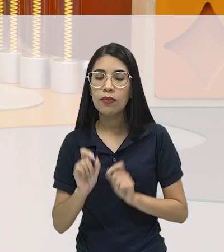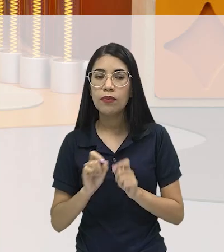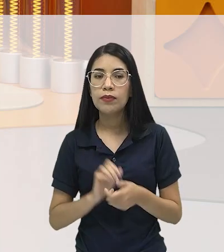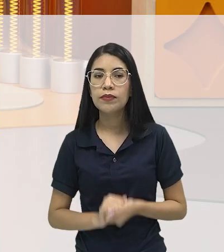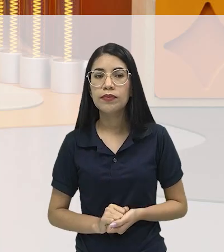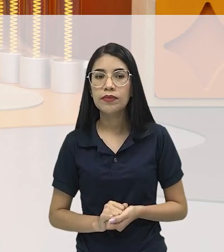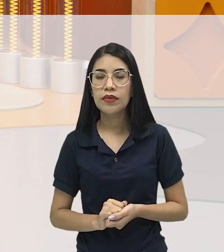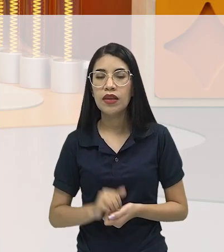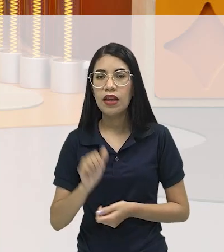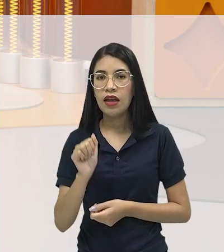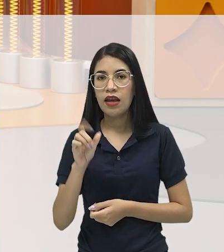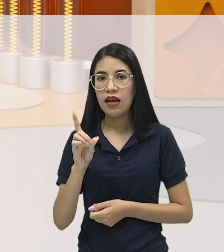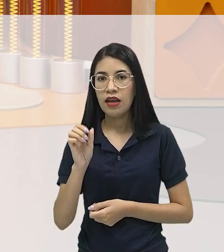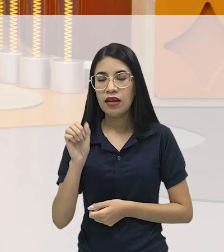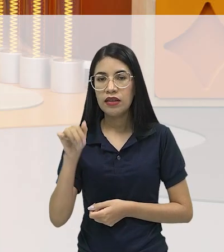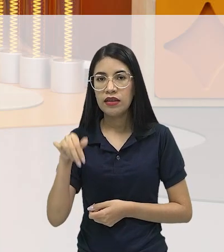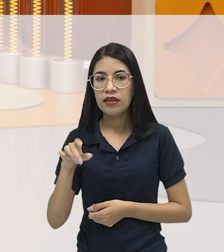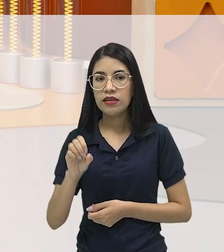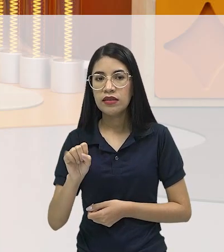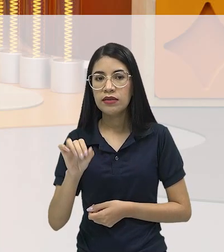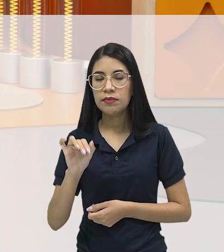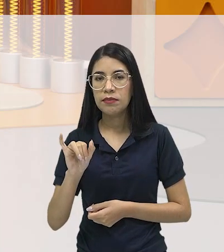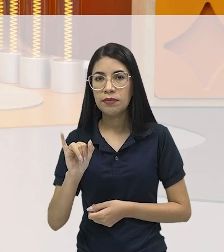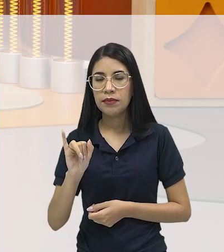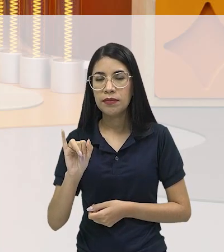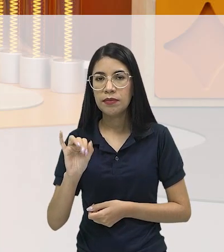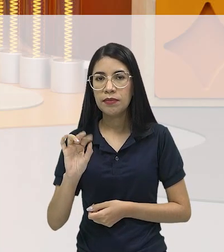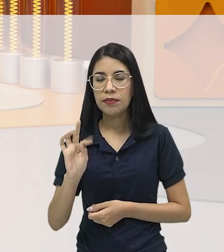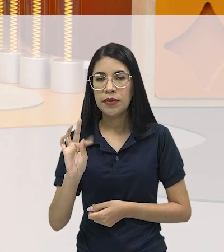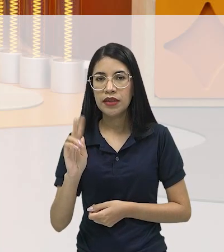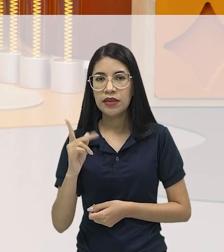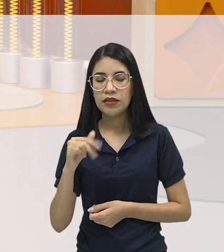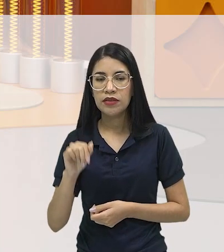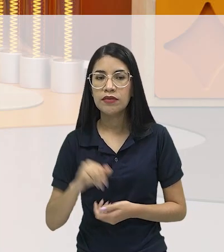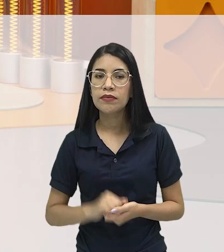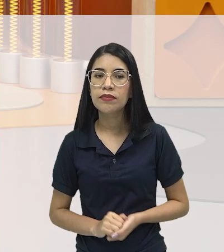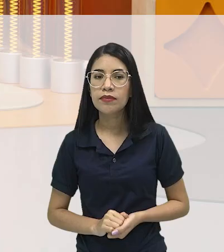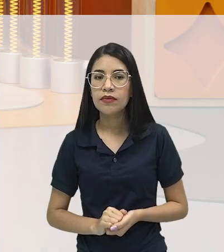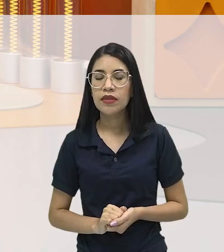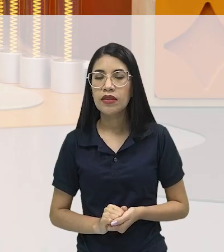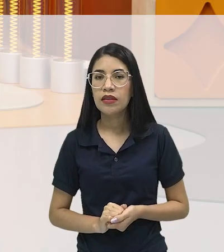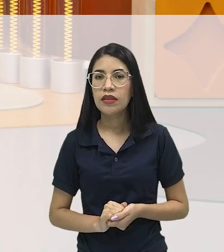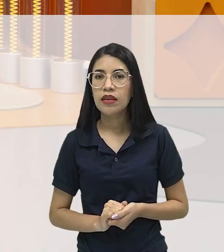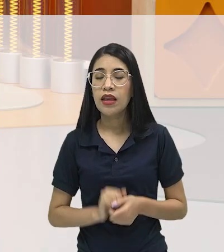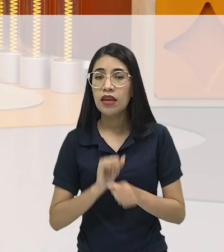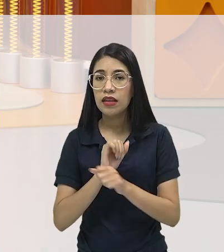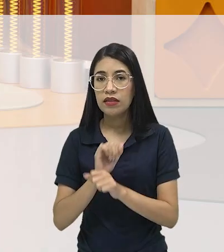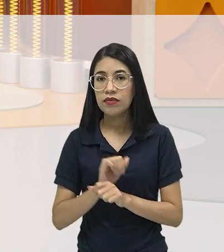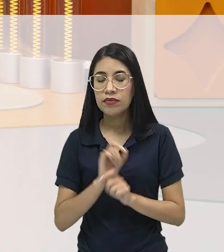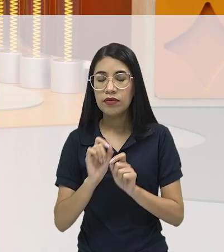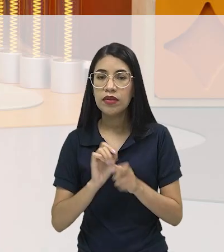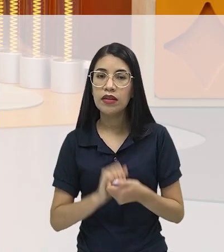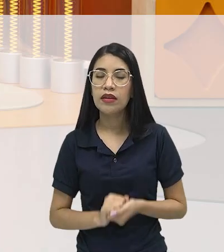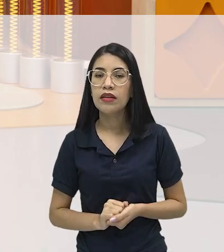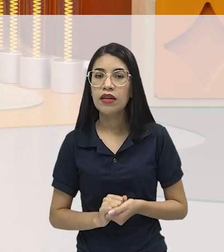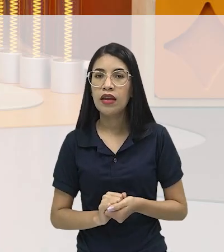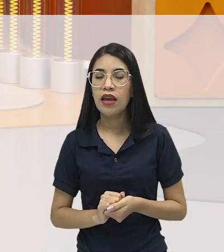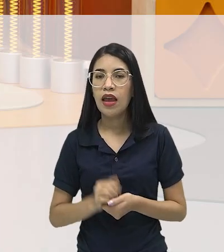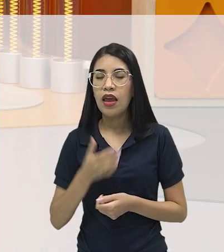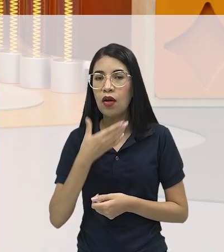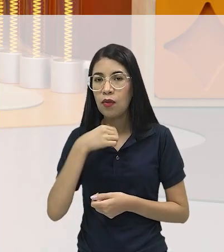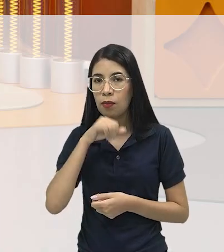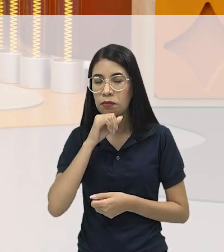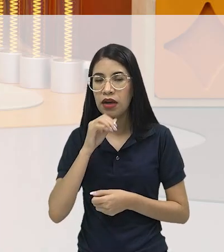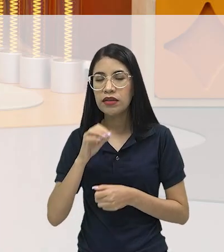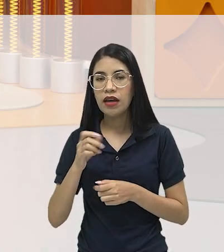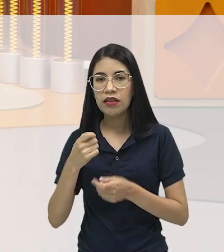é o Adam Smith, tá? Onde a ideia central do Adam Smith, que ele é considerado o pai da economia